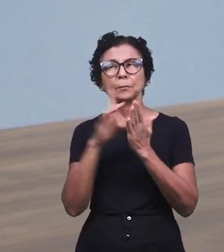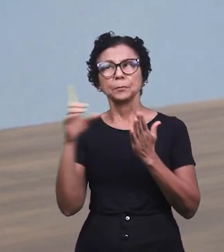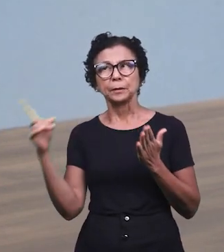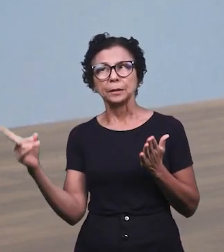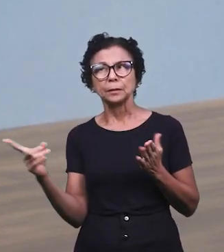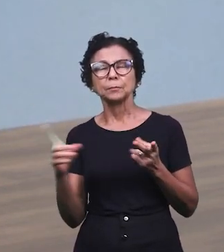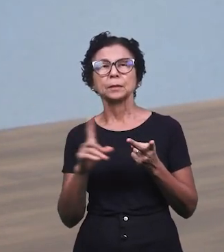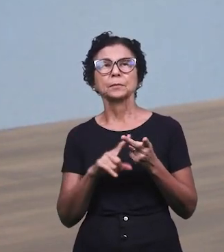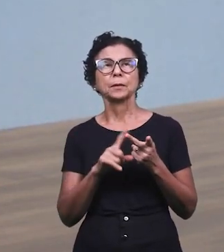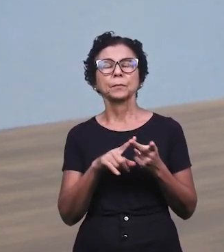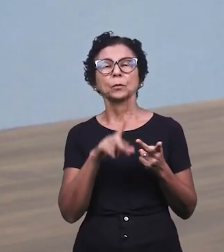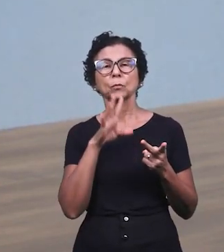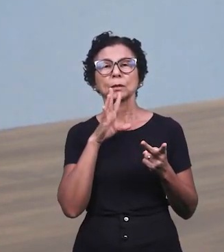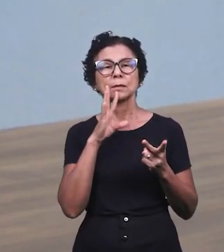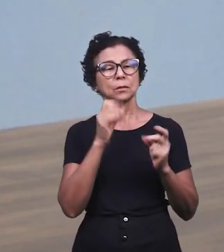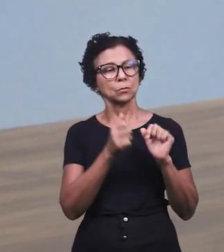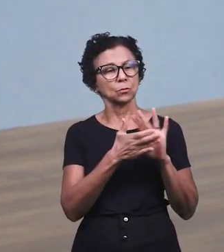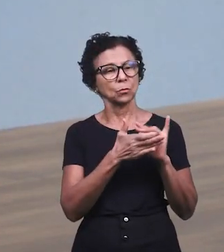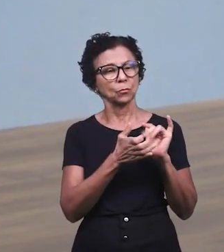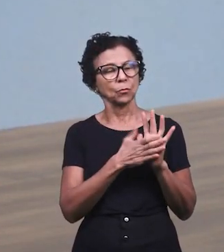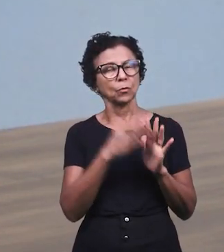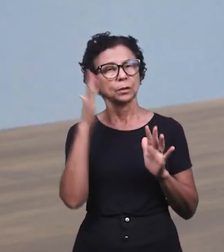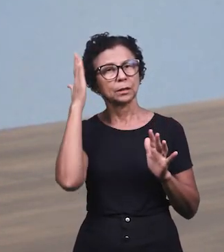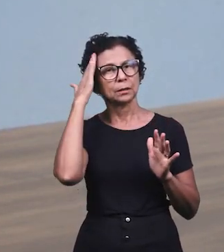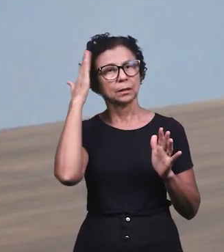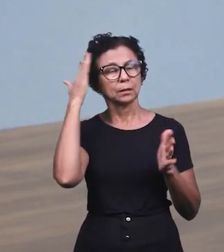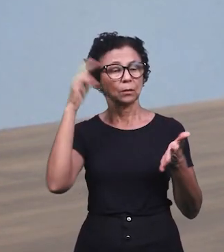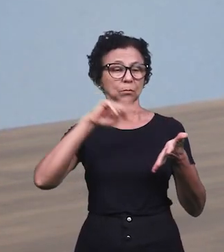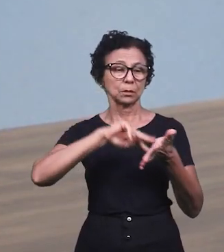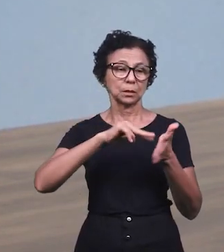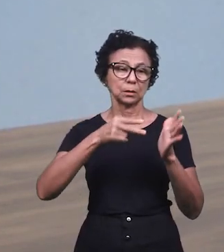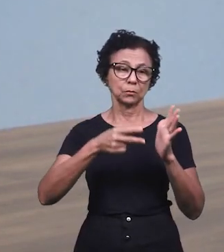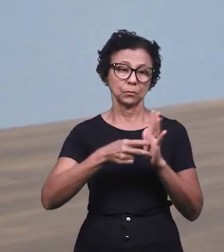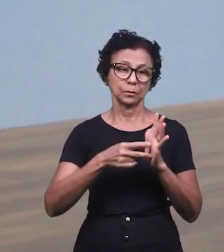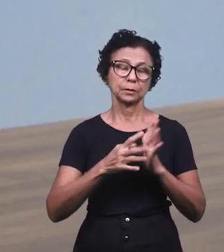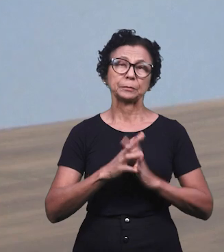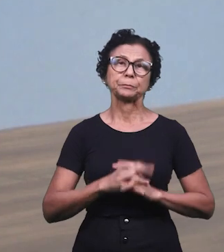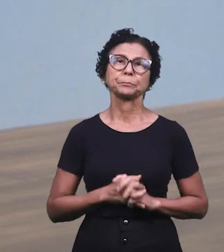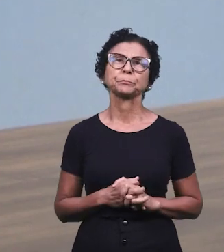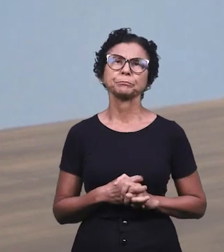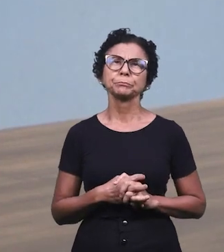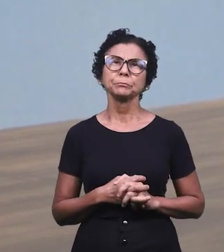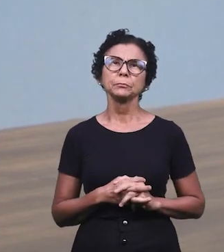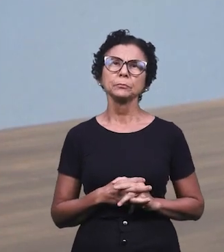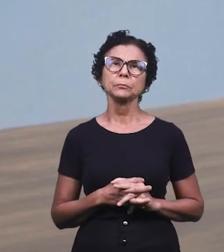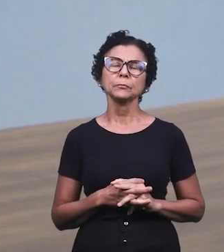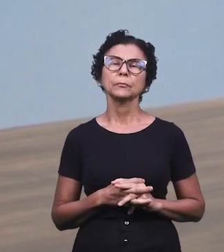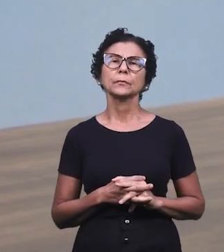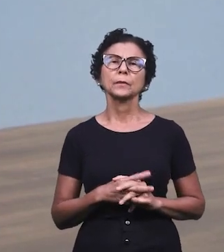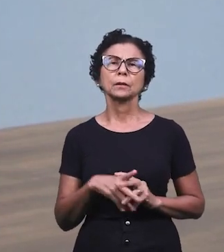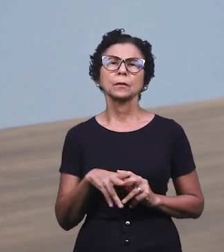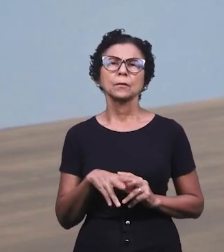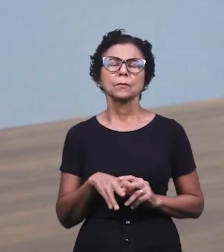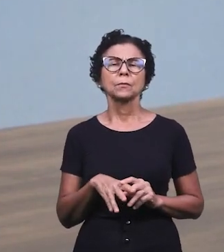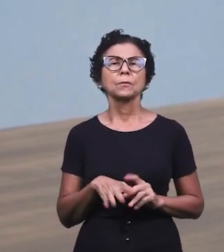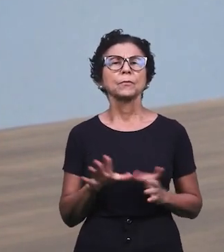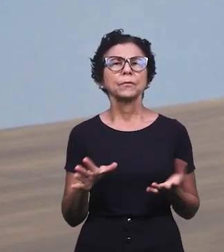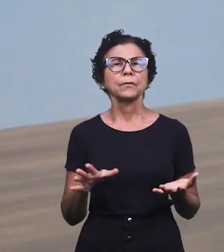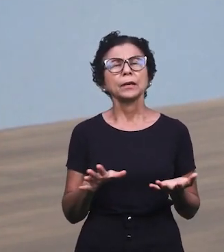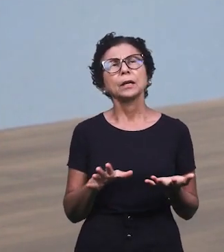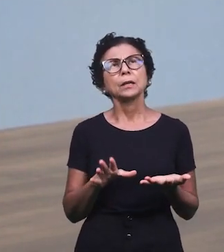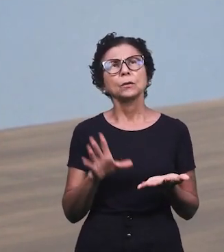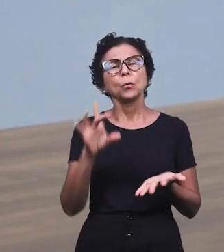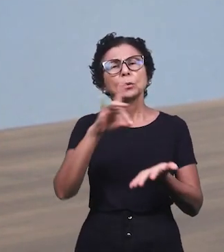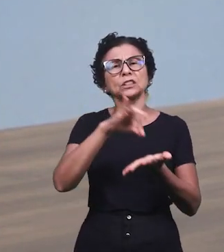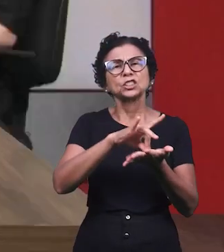né, Vanessa? Sim. Procurar, às vezes, no original, no hebraico, o que significa aquilo, para que a gente possa realmente passar